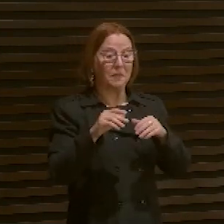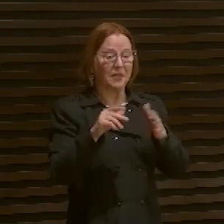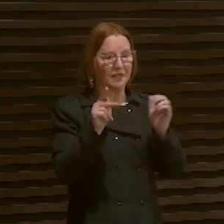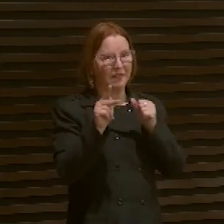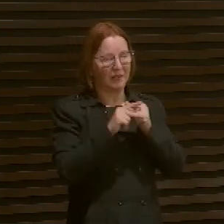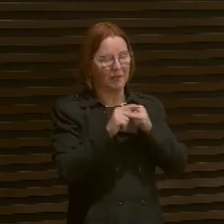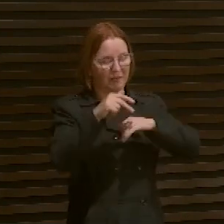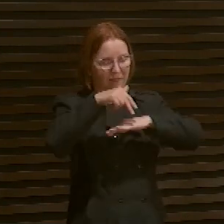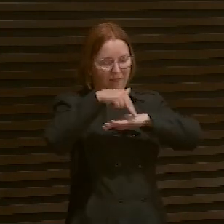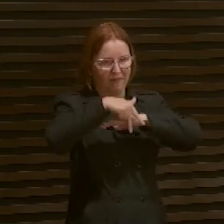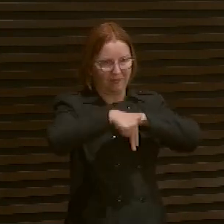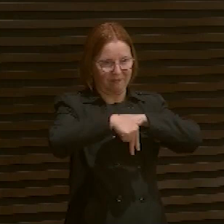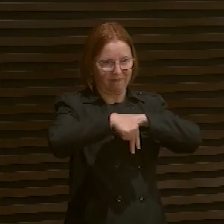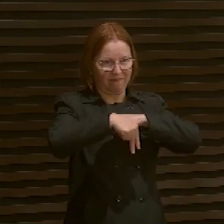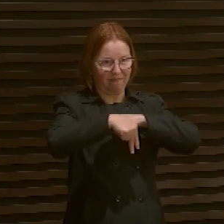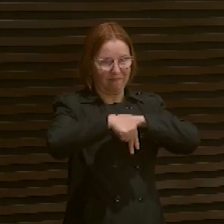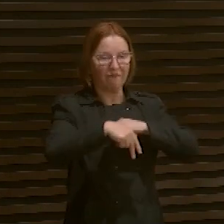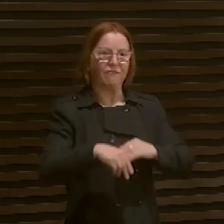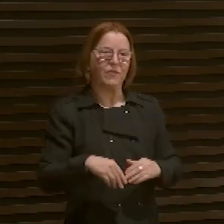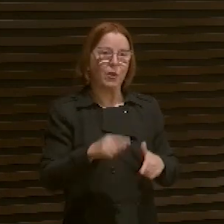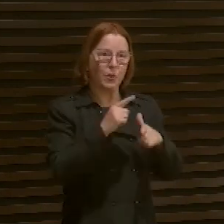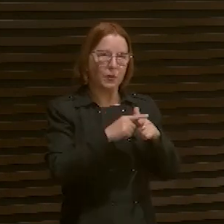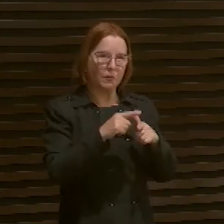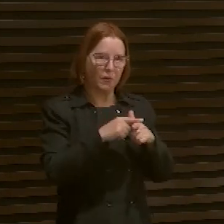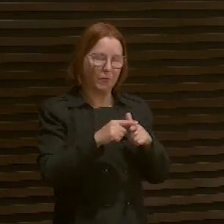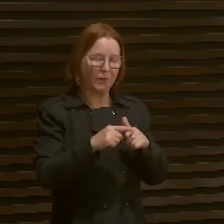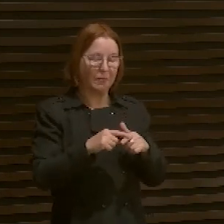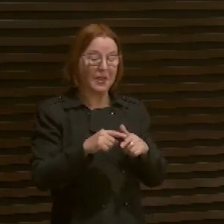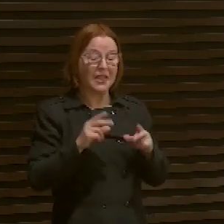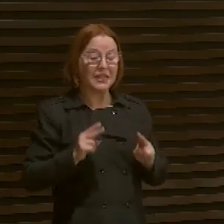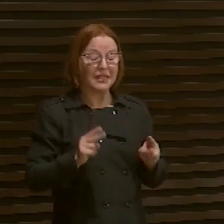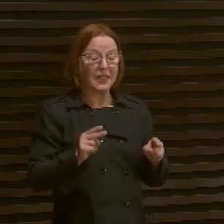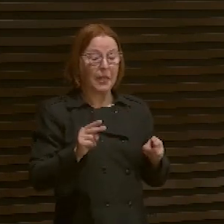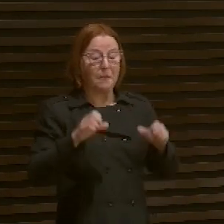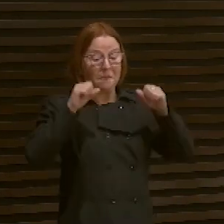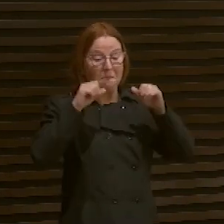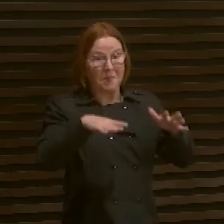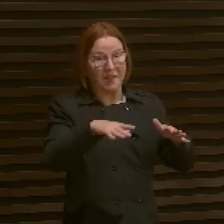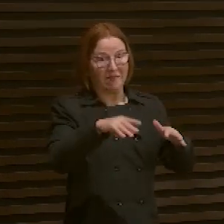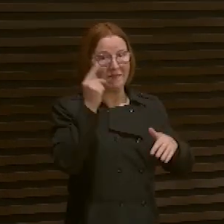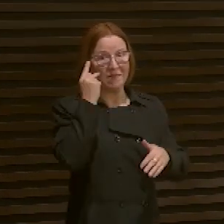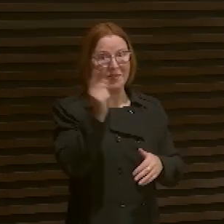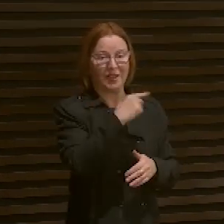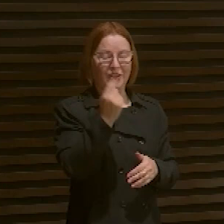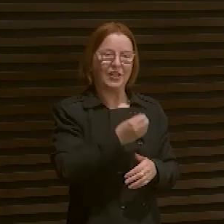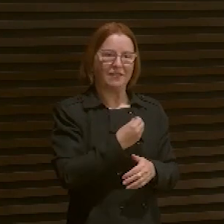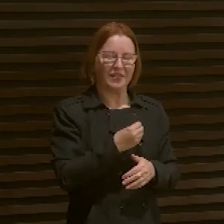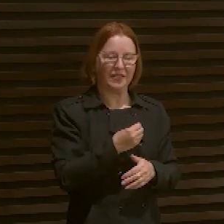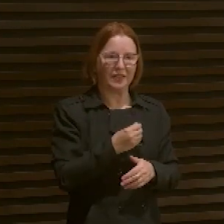ou quando são permitidas por Deus na nossa vida, elas sempre são uma bênção. Porque quando nós chegamos ao fim de nós